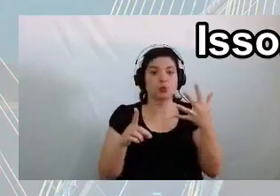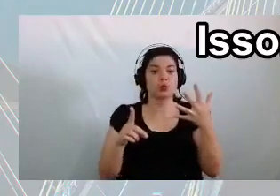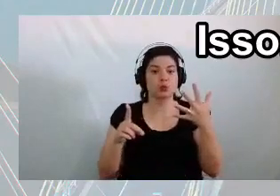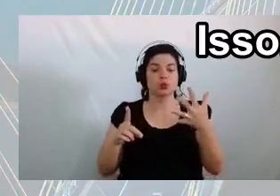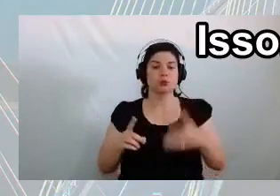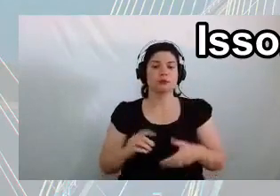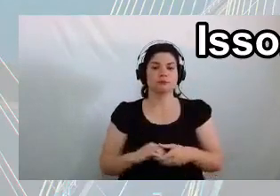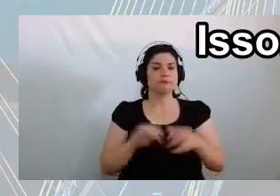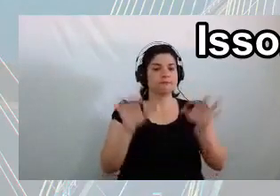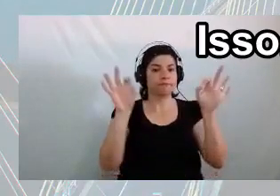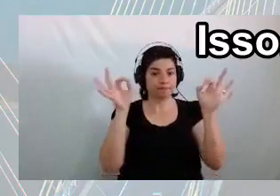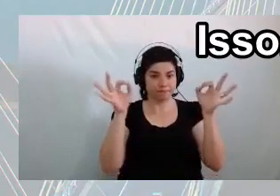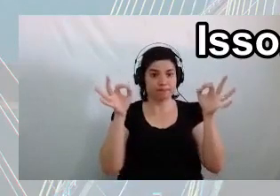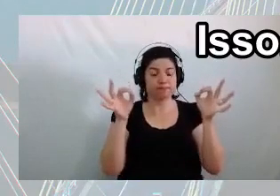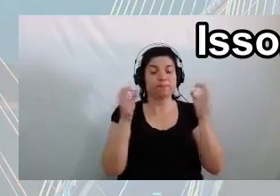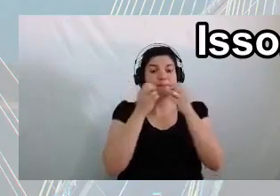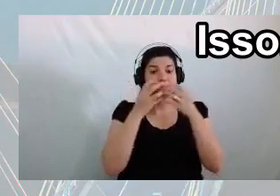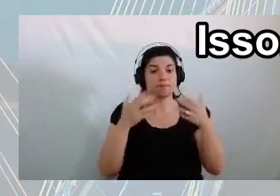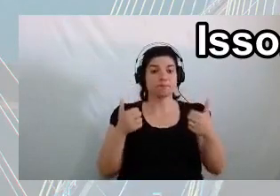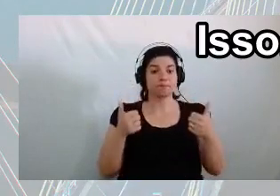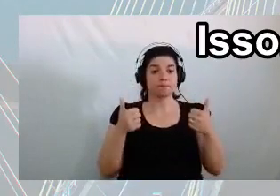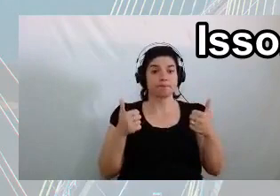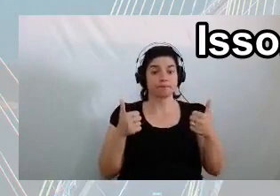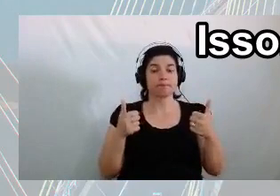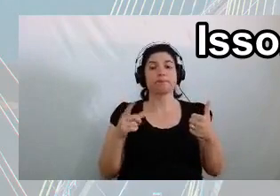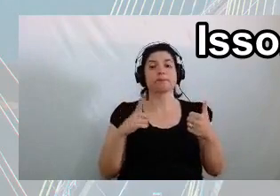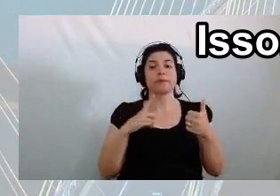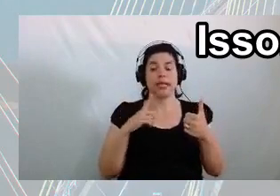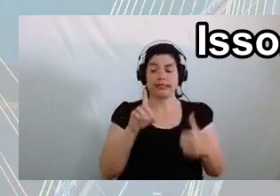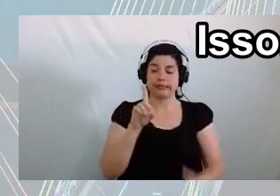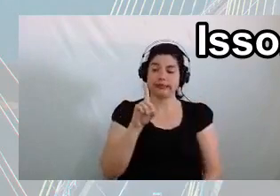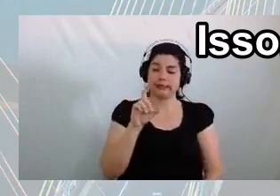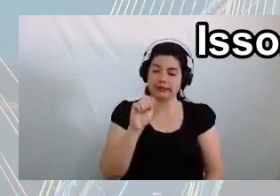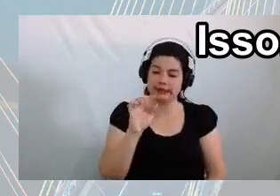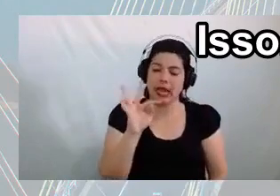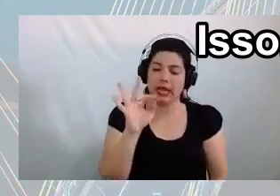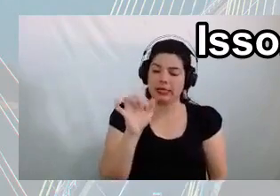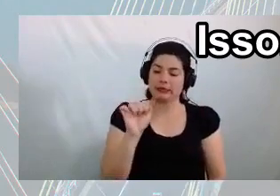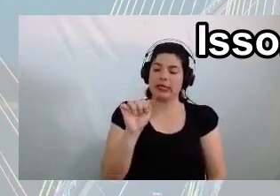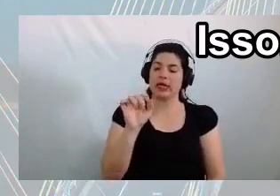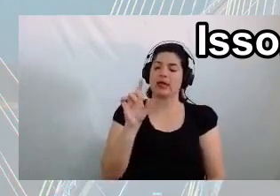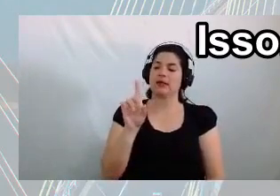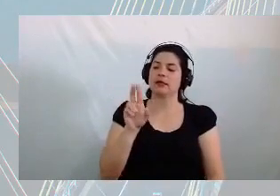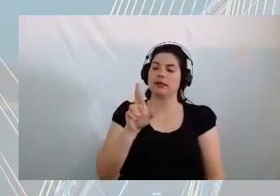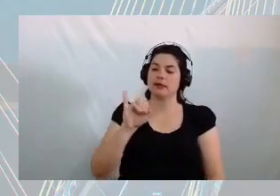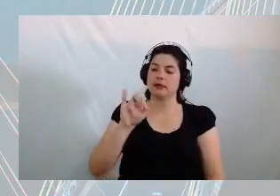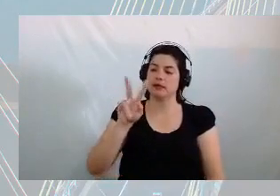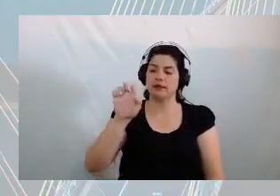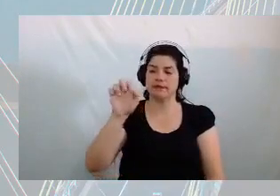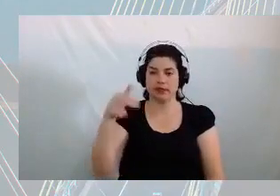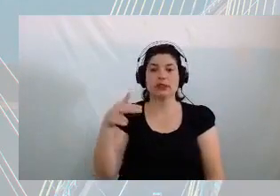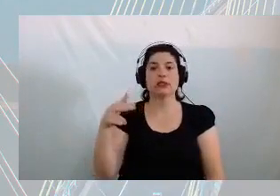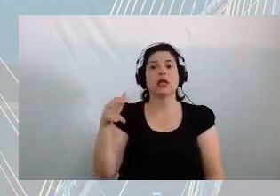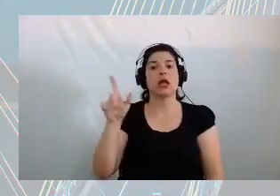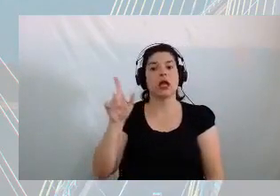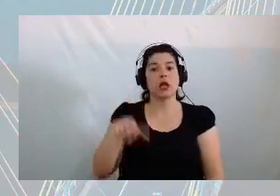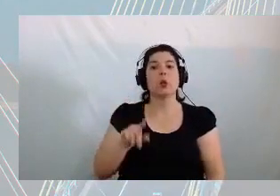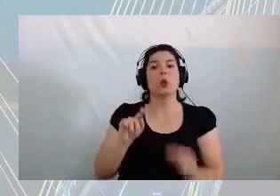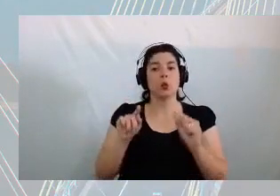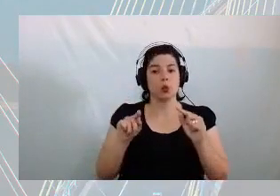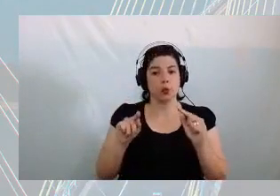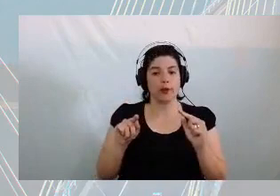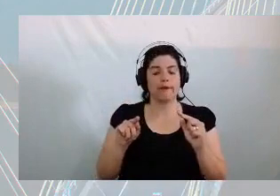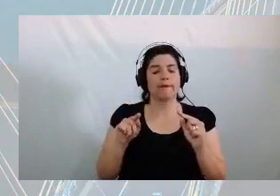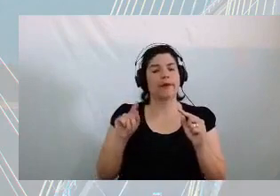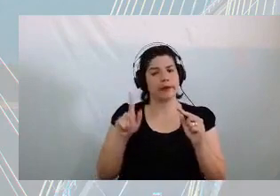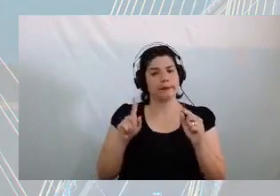Isso. E, bom, data-driven é vamos dizer, um buzzword, né? Como tem muitas em TI, né? Então, a gente se